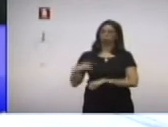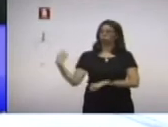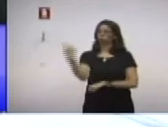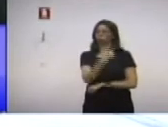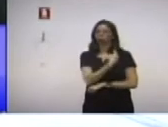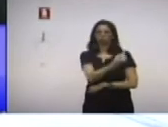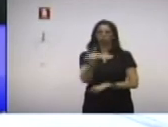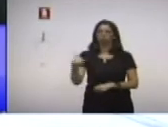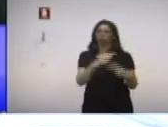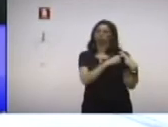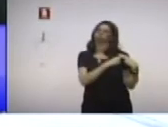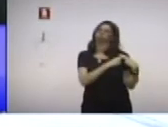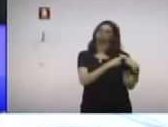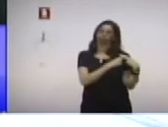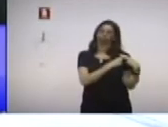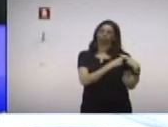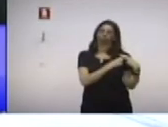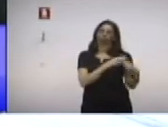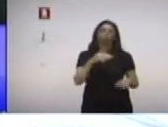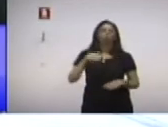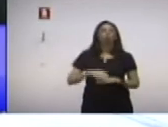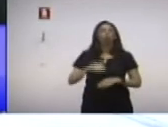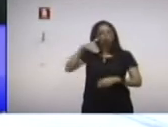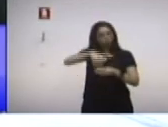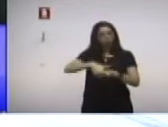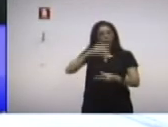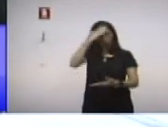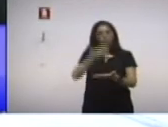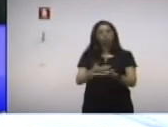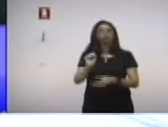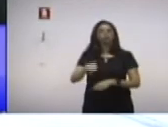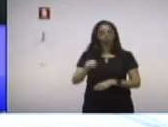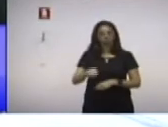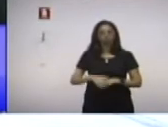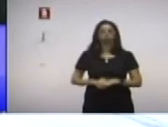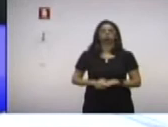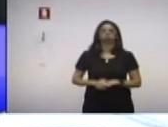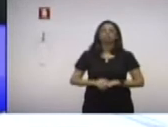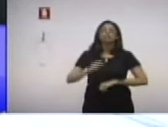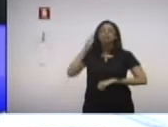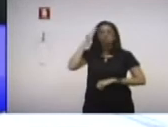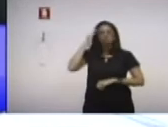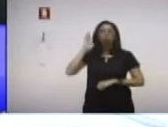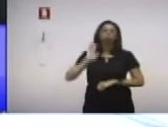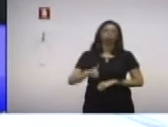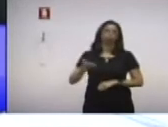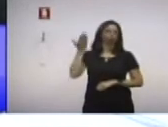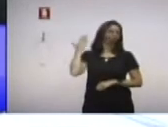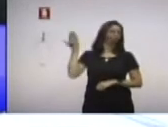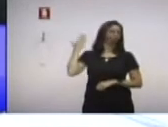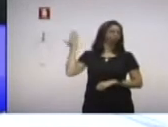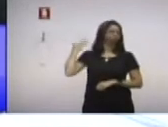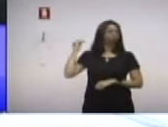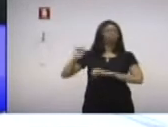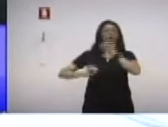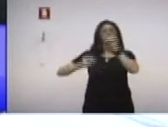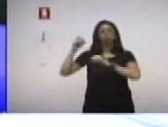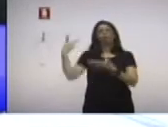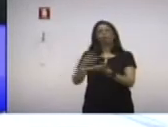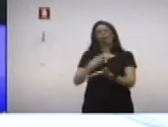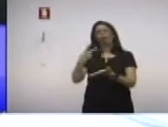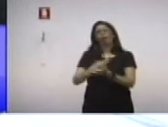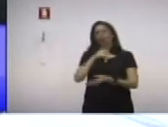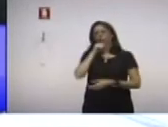Então também estou dando não são voto de confiança a Sabesp sabemos de tudo o que acontece Desde quando